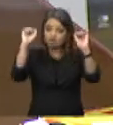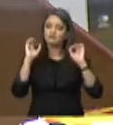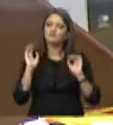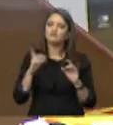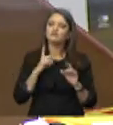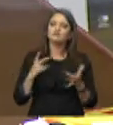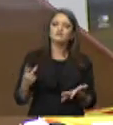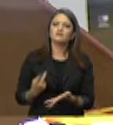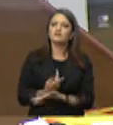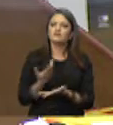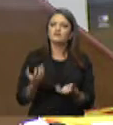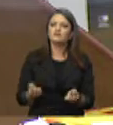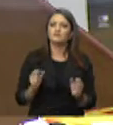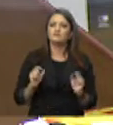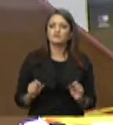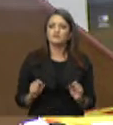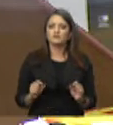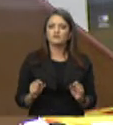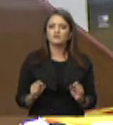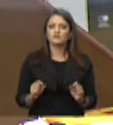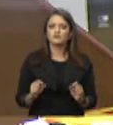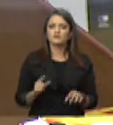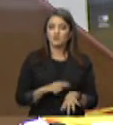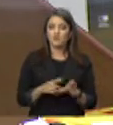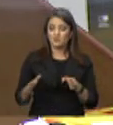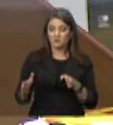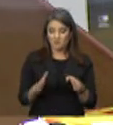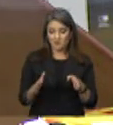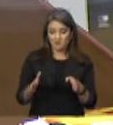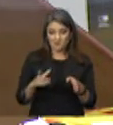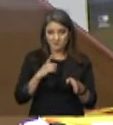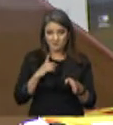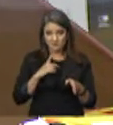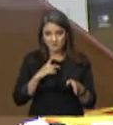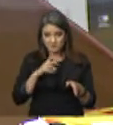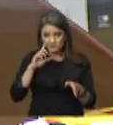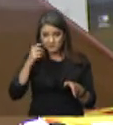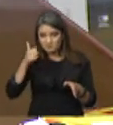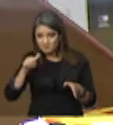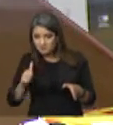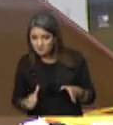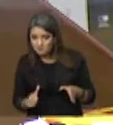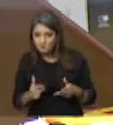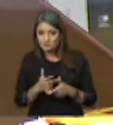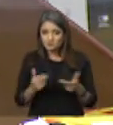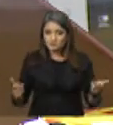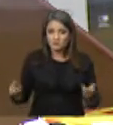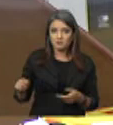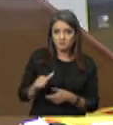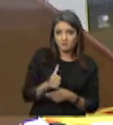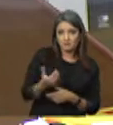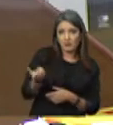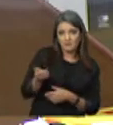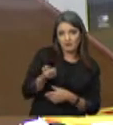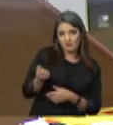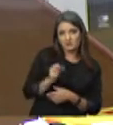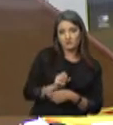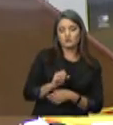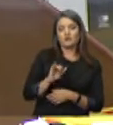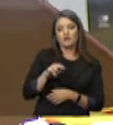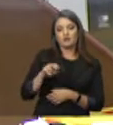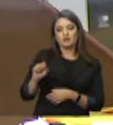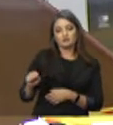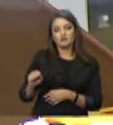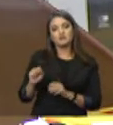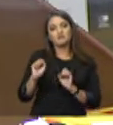já teve ocasião de admitir por exemplo que a instituição de um prazo decadencial para revisão de ato de com é difícil Previdenciário poderia atingir